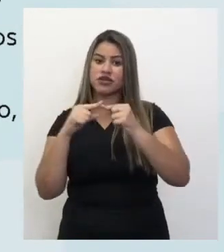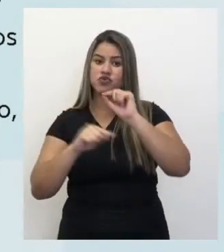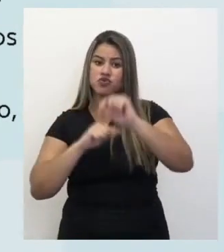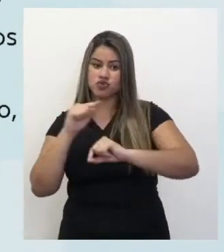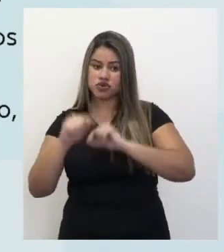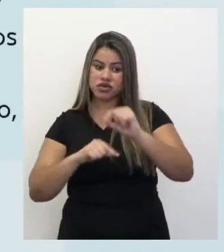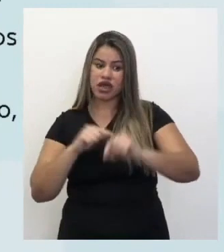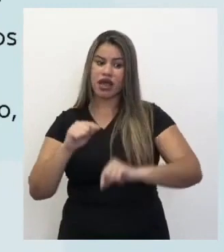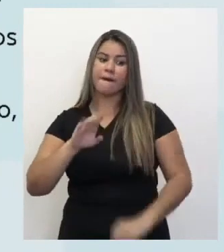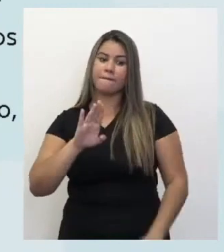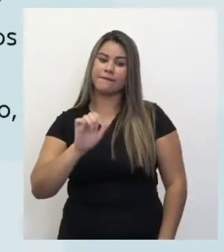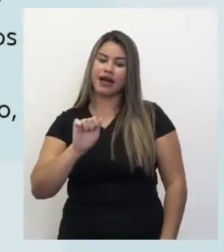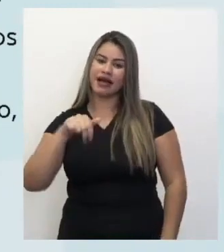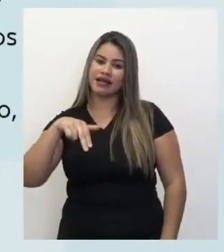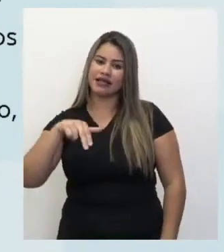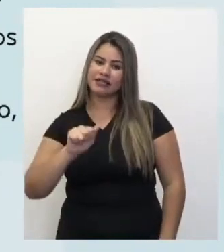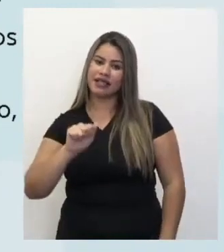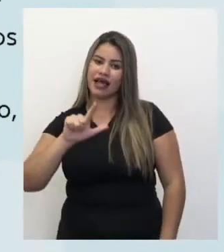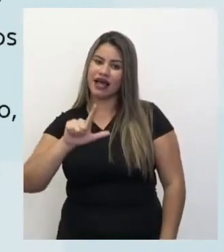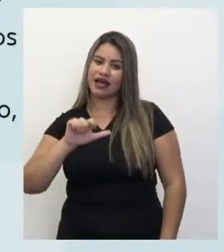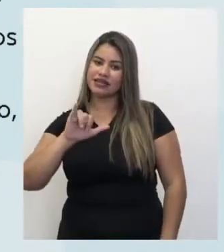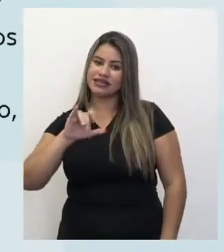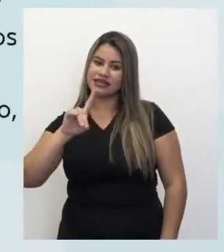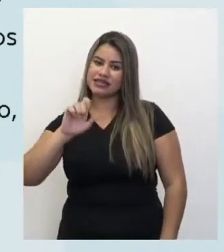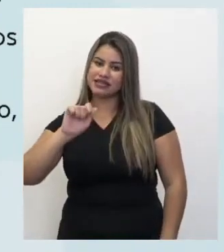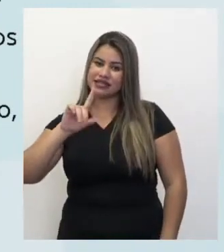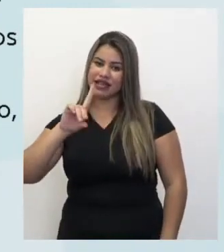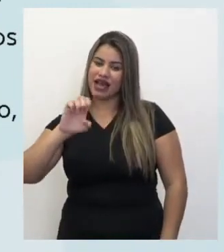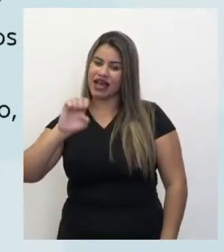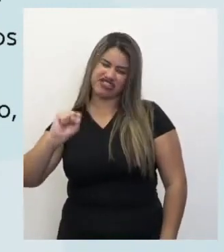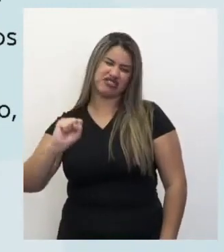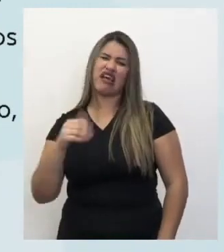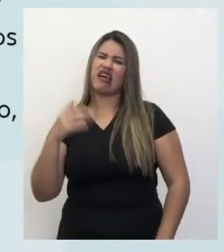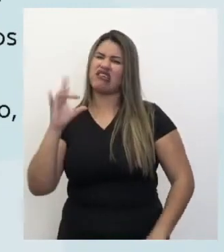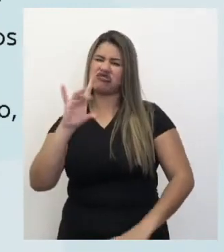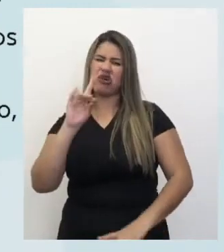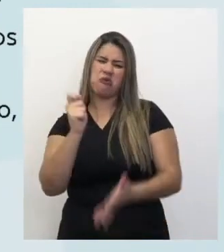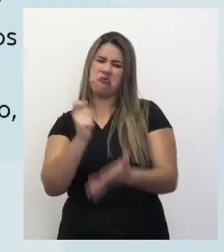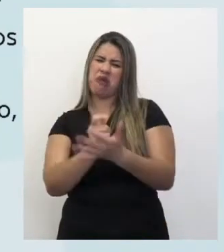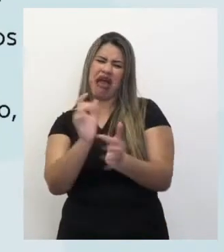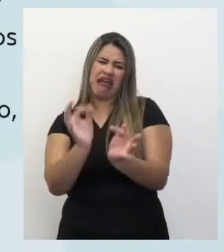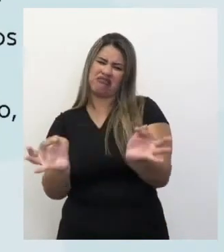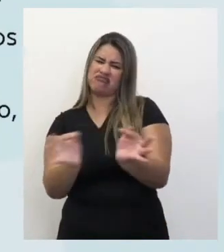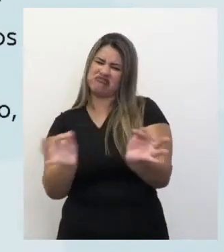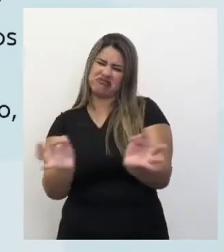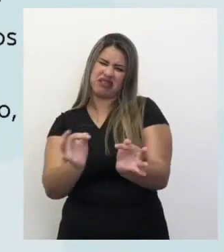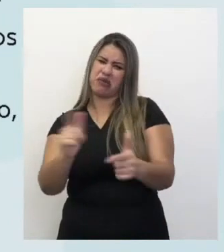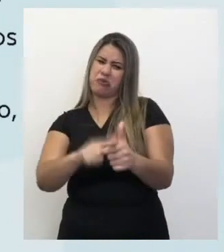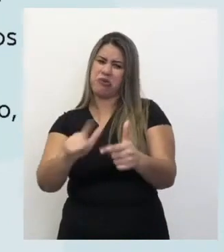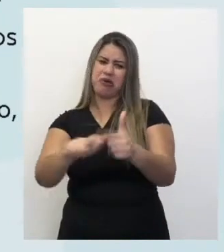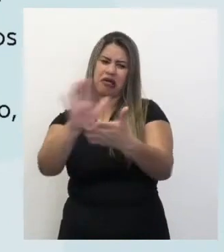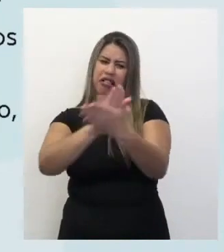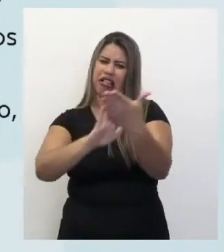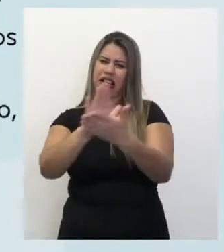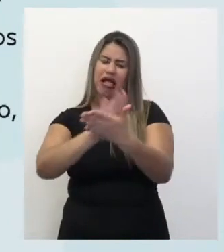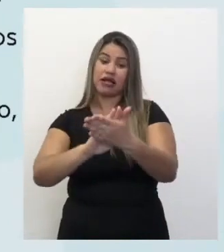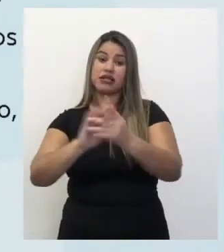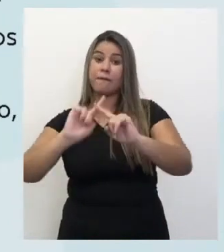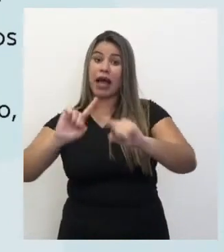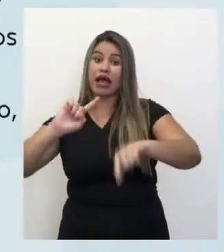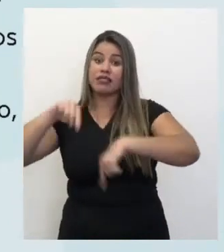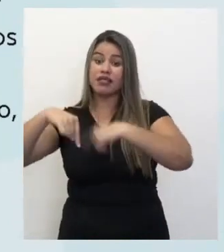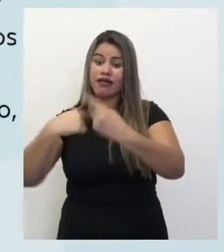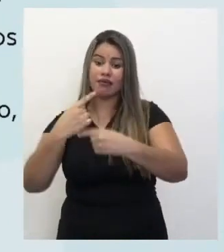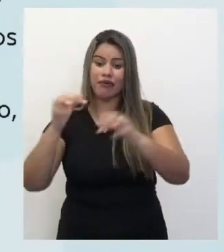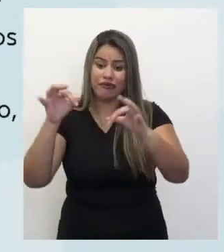de banalidades. Ah, é uma banalidade, só um pedágiozinho aqui. Coisa pouca, né? Banalidade. Uma coisinha pouca, mas é que vai fazer